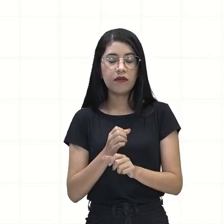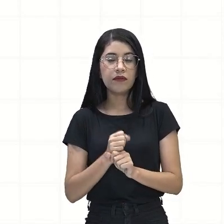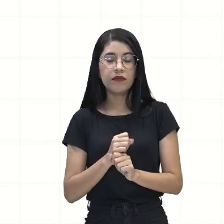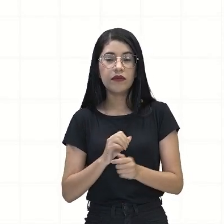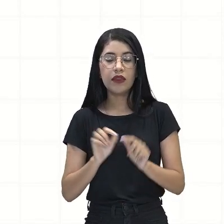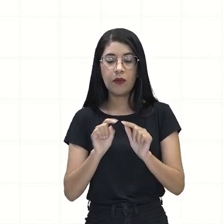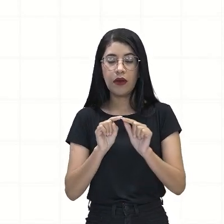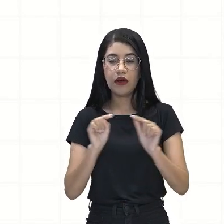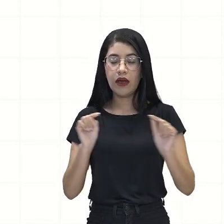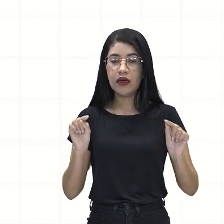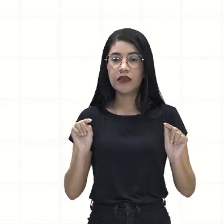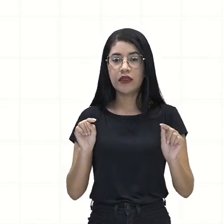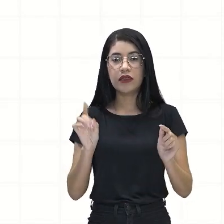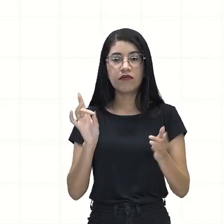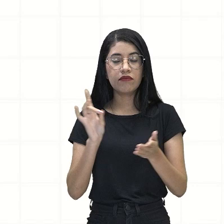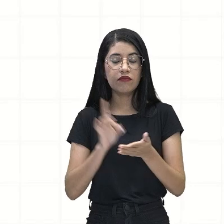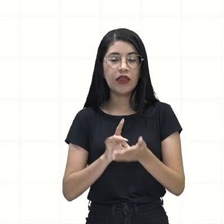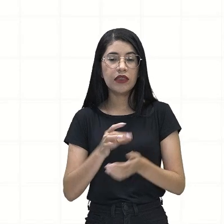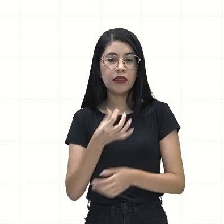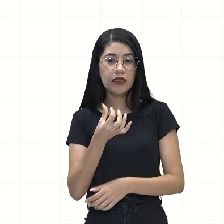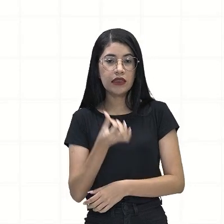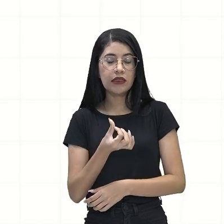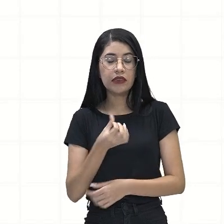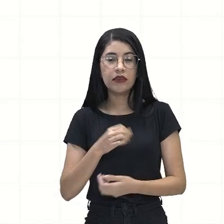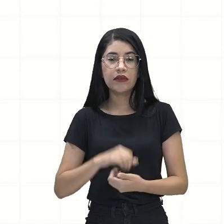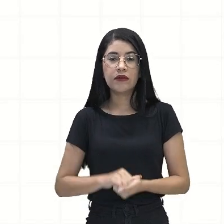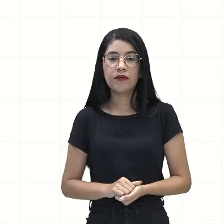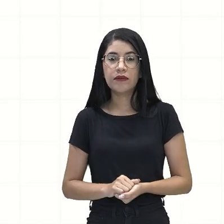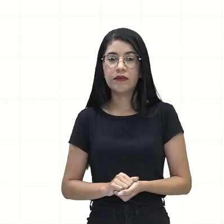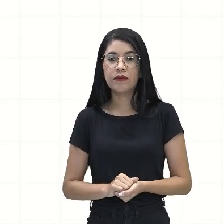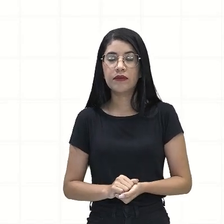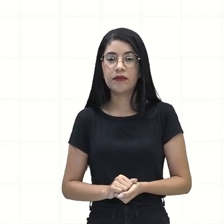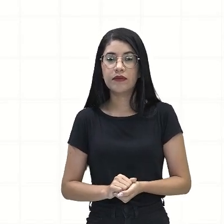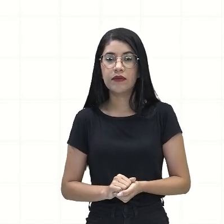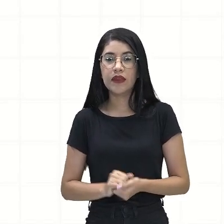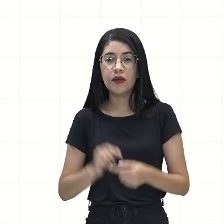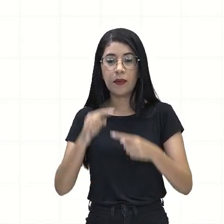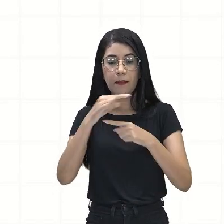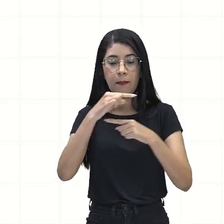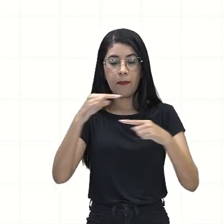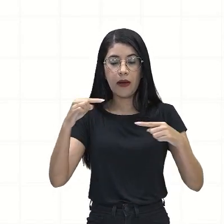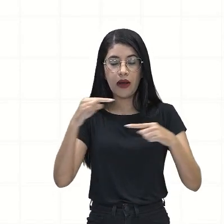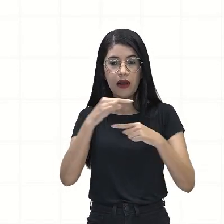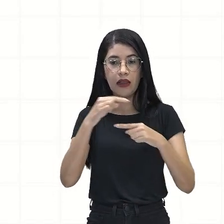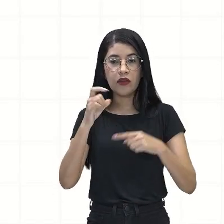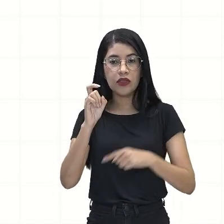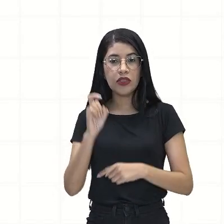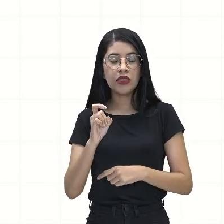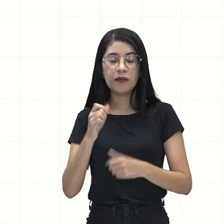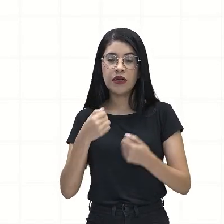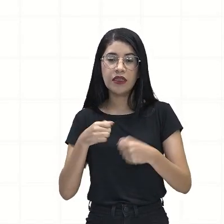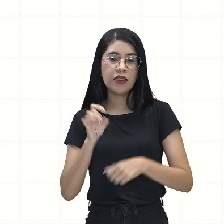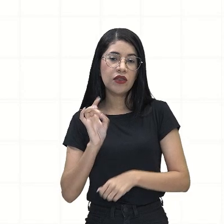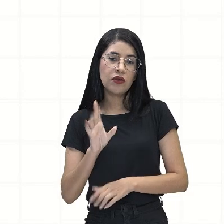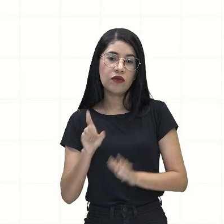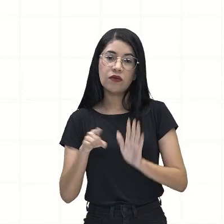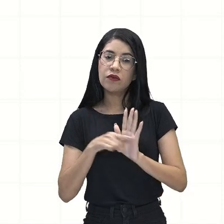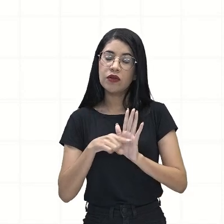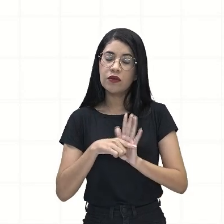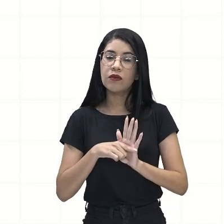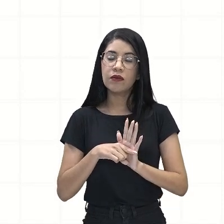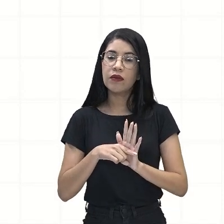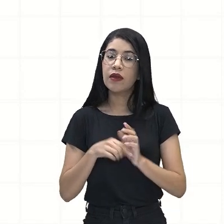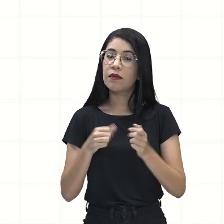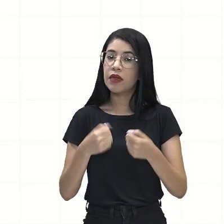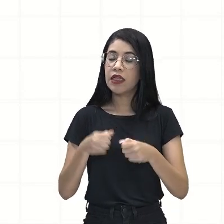aí realmente é de 6. Então, segmento paralelo a x, você só faz a subtração. E só tem que